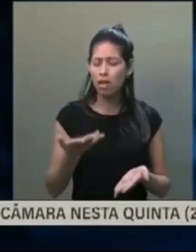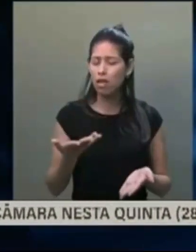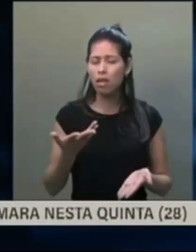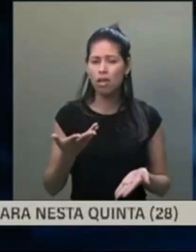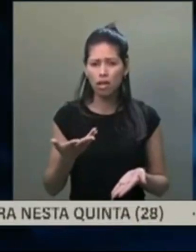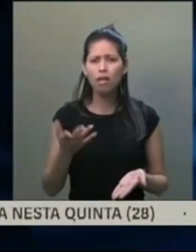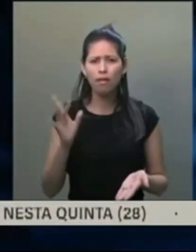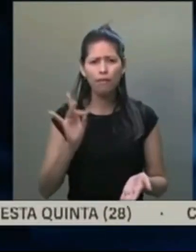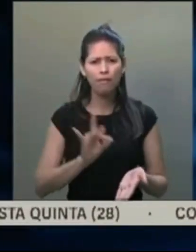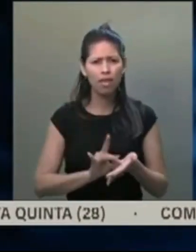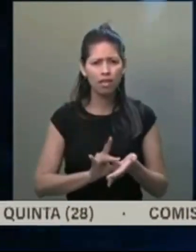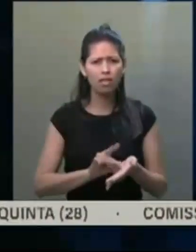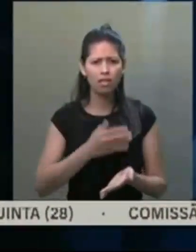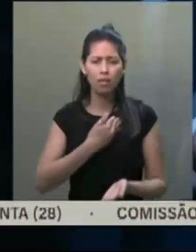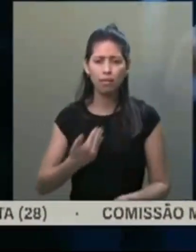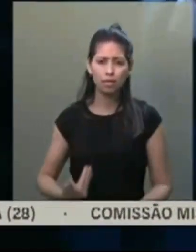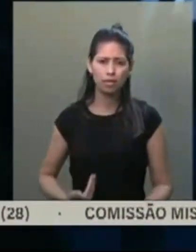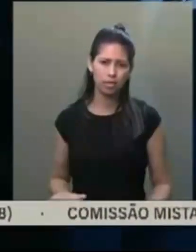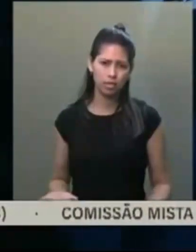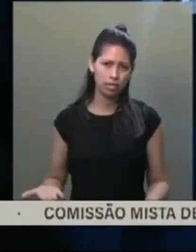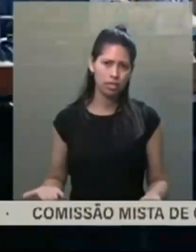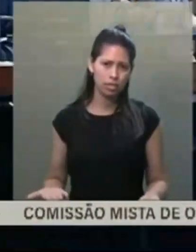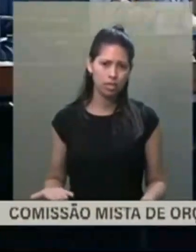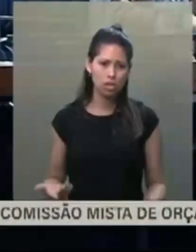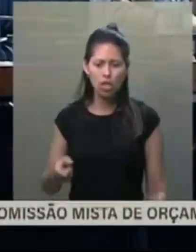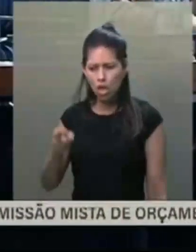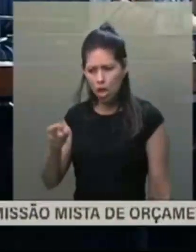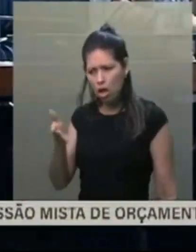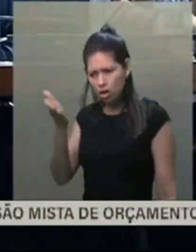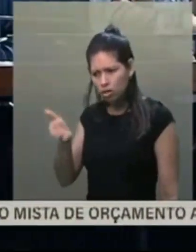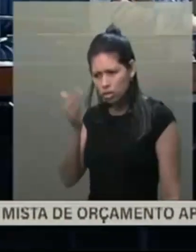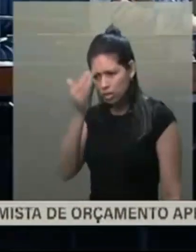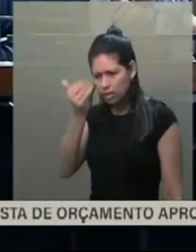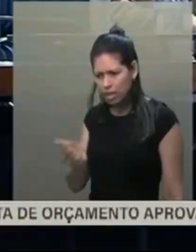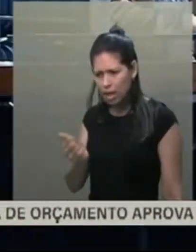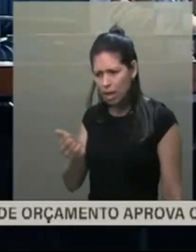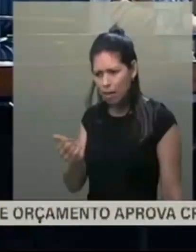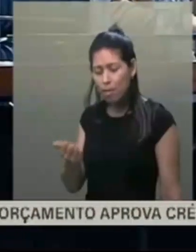É verdadeiro, presidente. E o senhor, como presidente do Congresso,